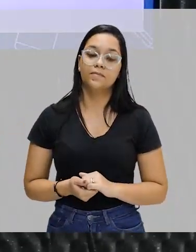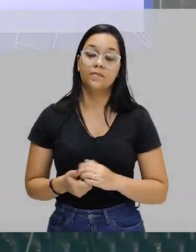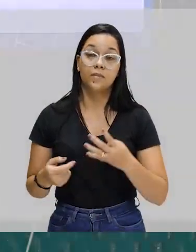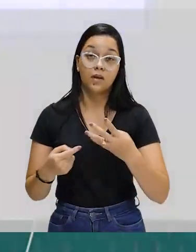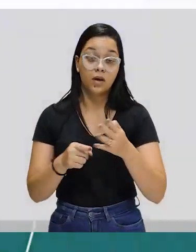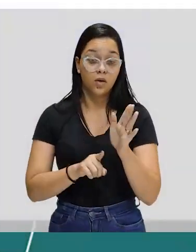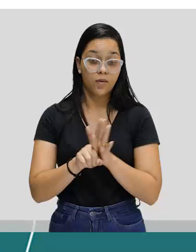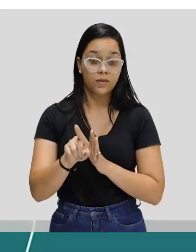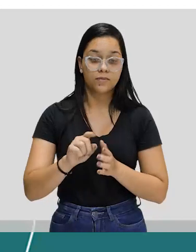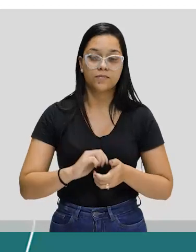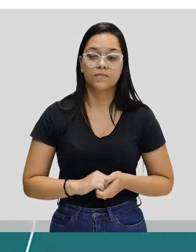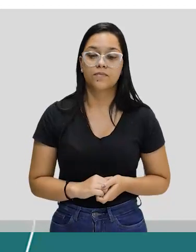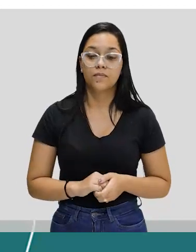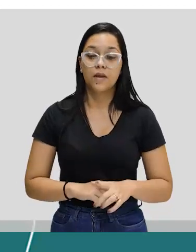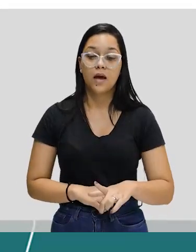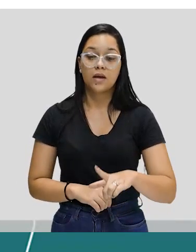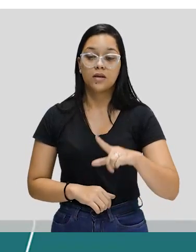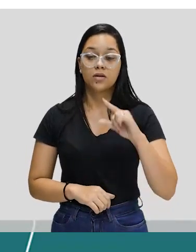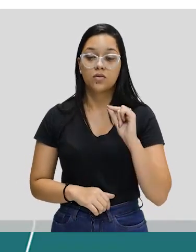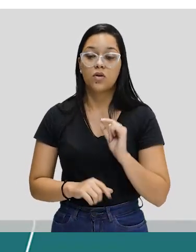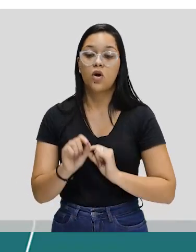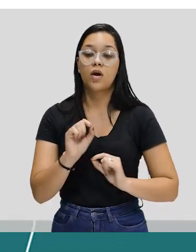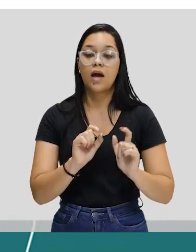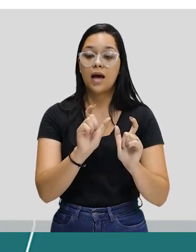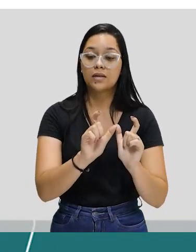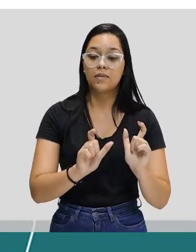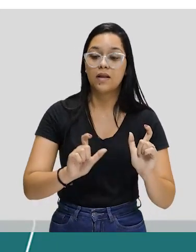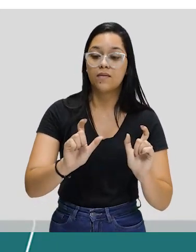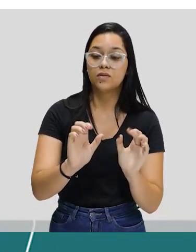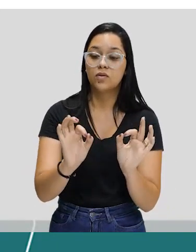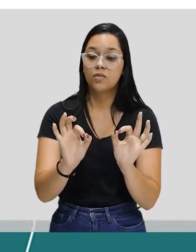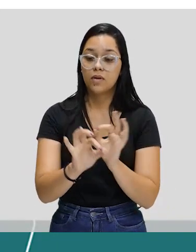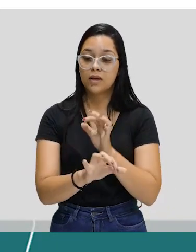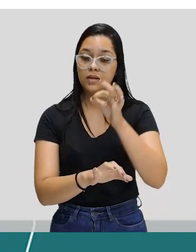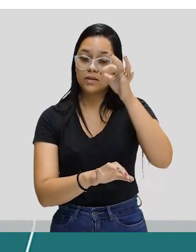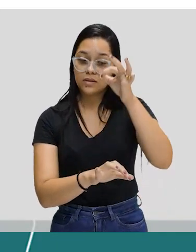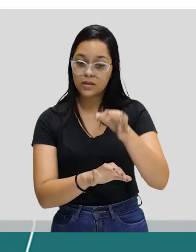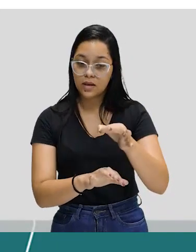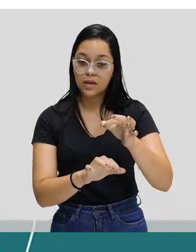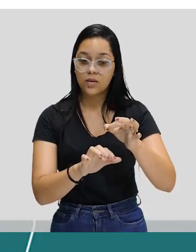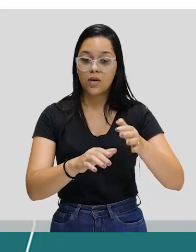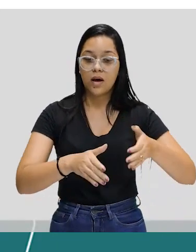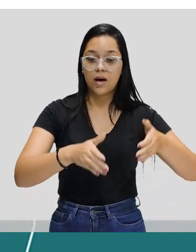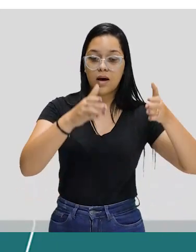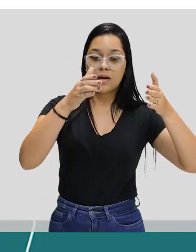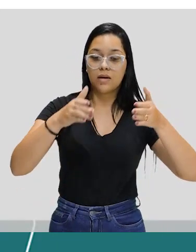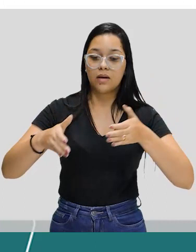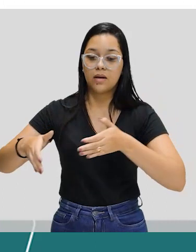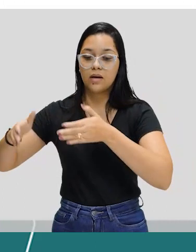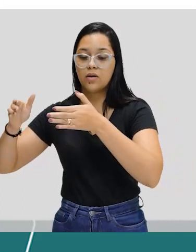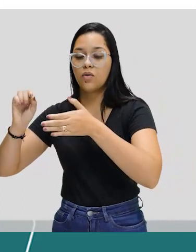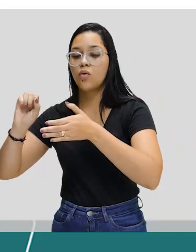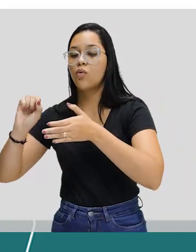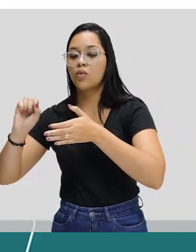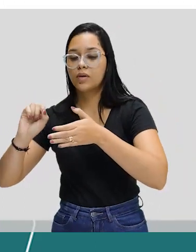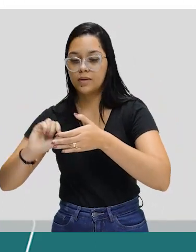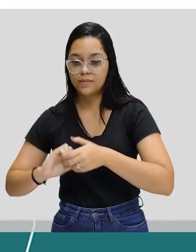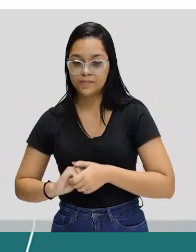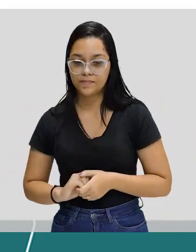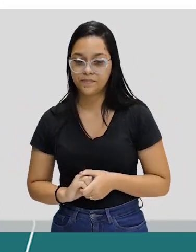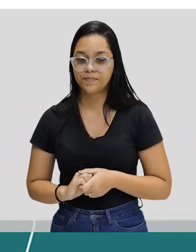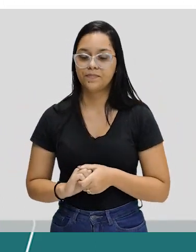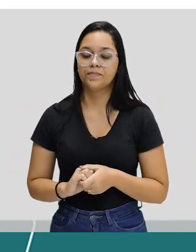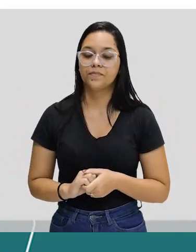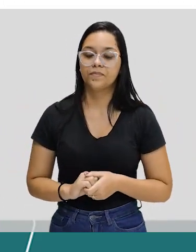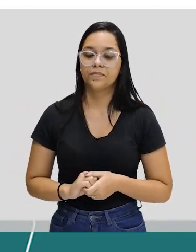Questão 4. Marque a alternativa na qual as palavras completam corretamente